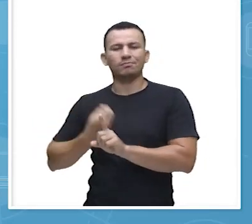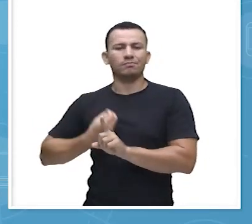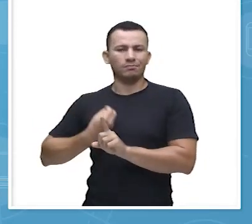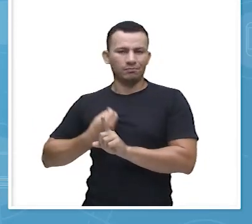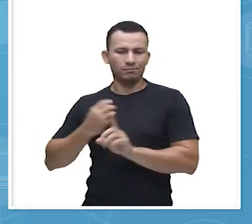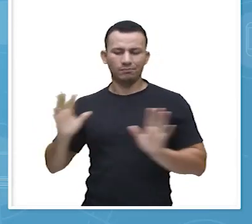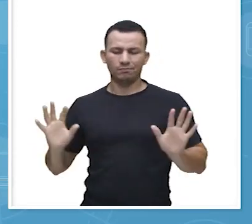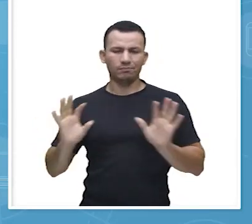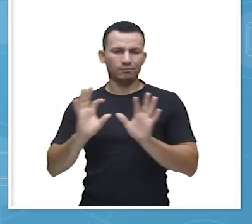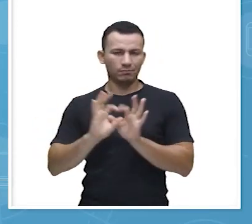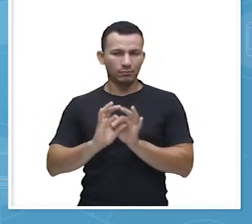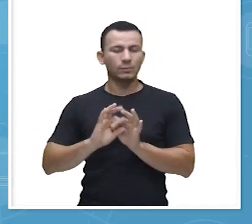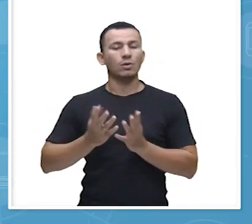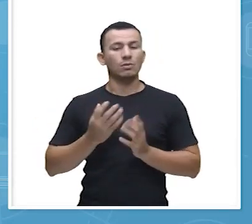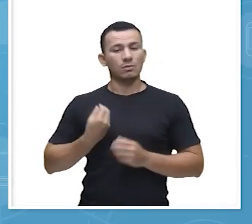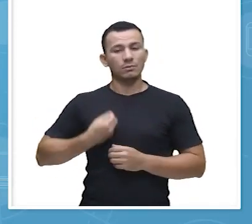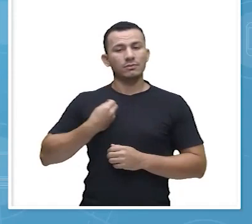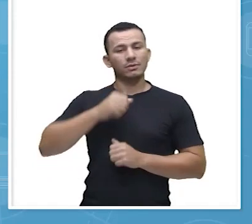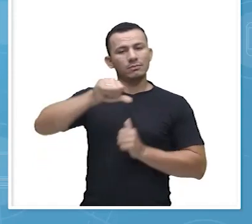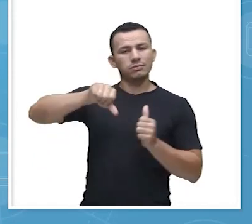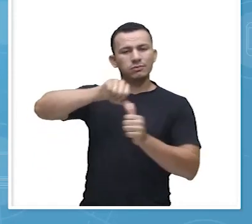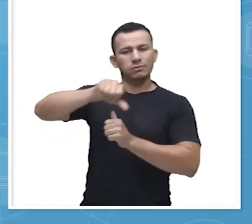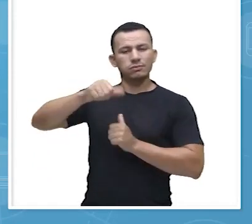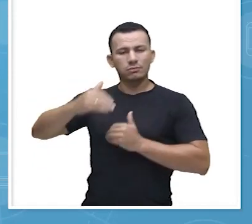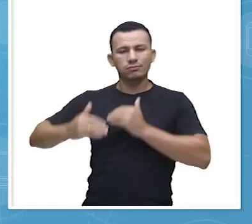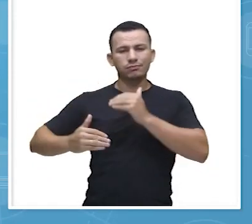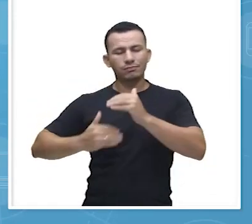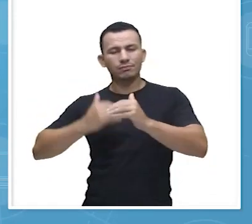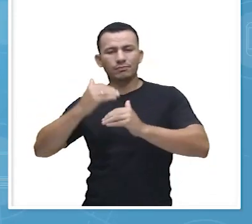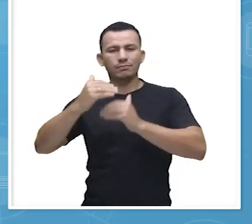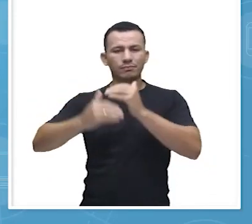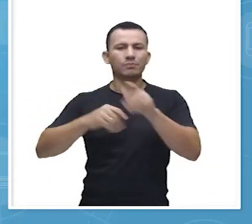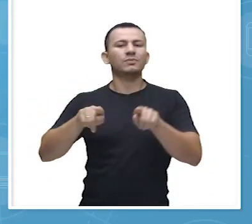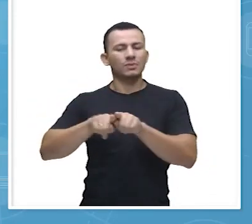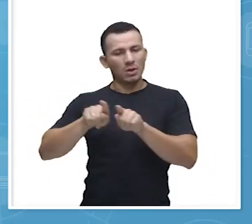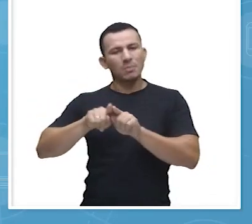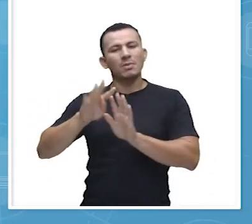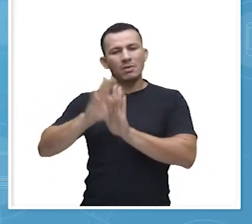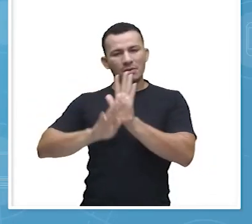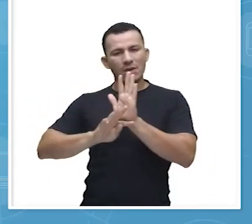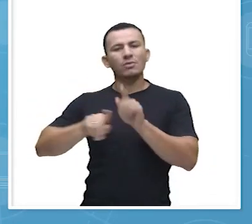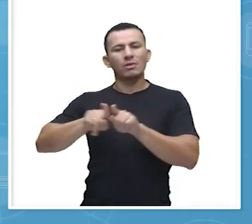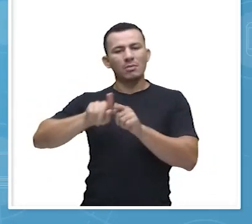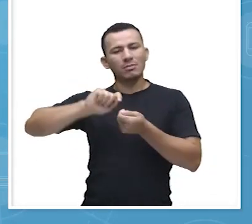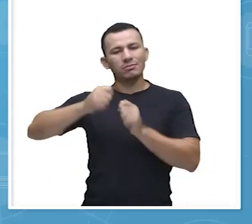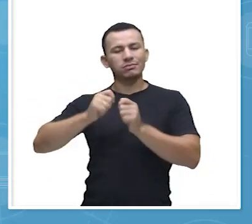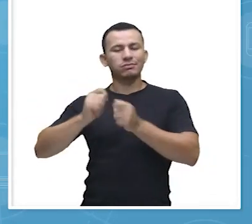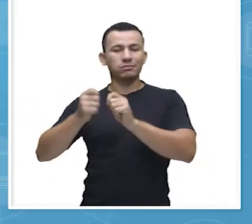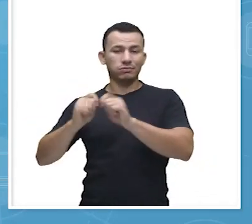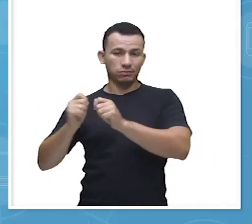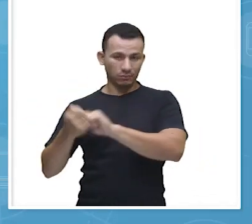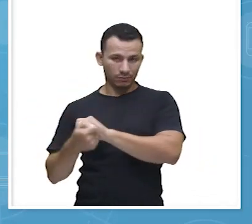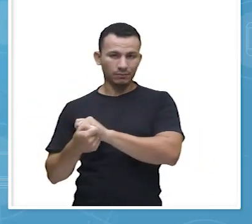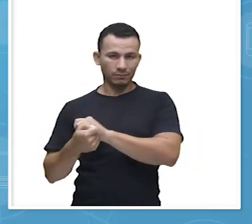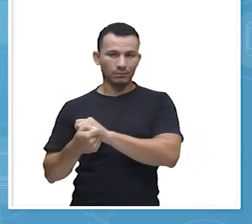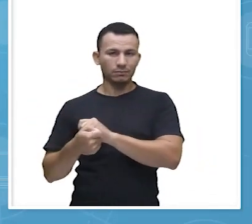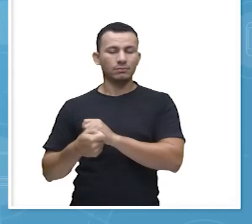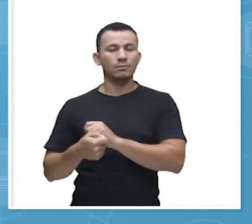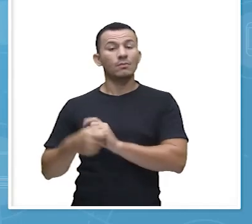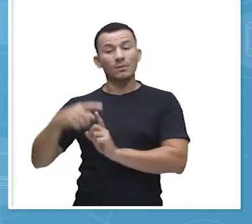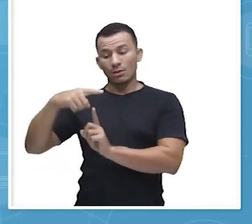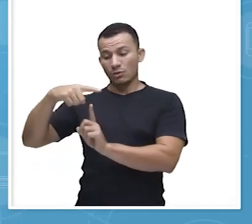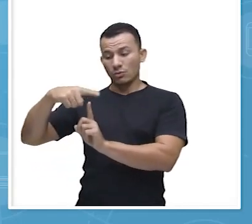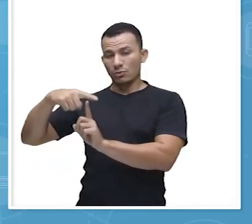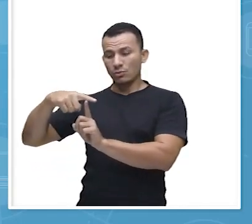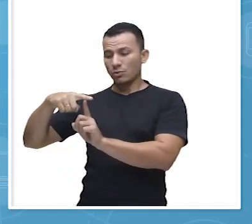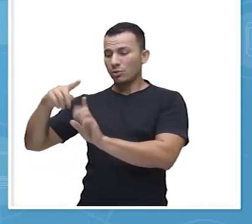conforme nossa vida vai mudando, evoluindo, se modificando, os textos também vão se modificando. Já os tipos textuais, não. Eles